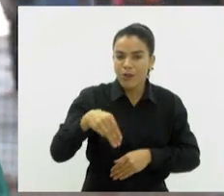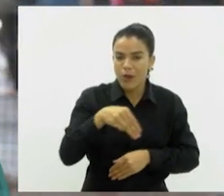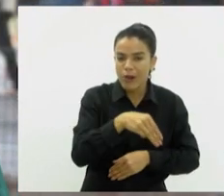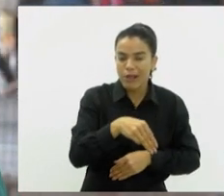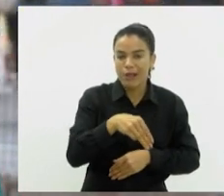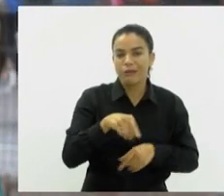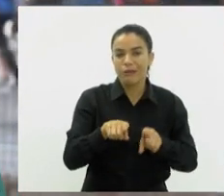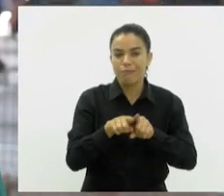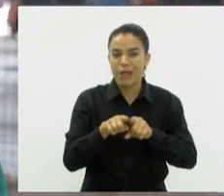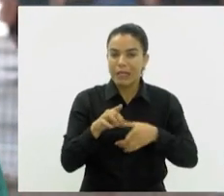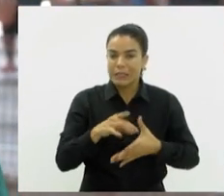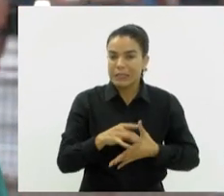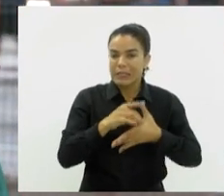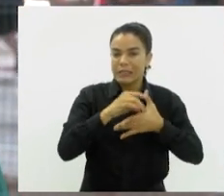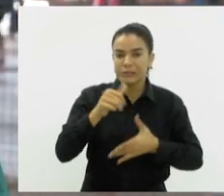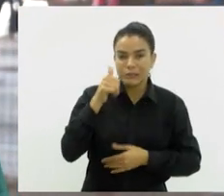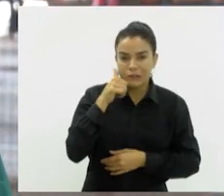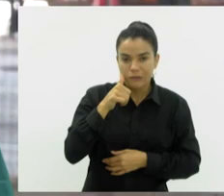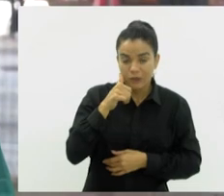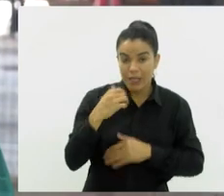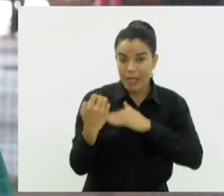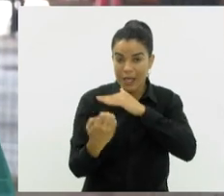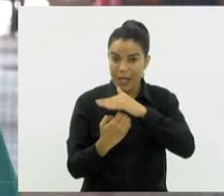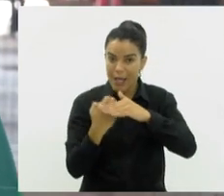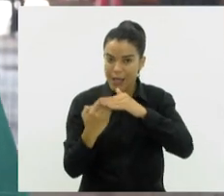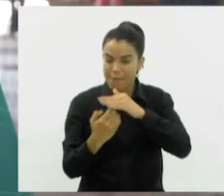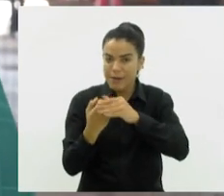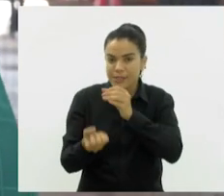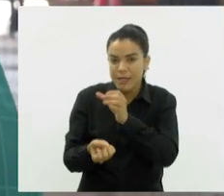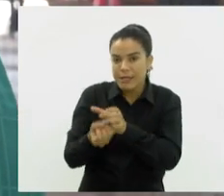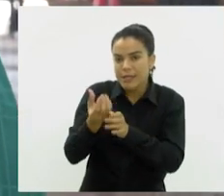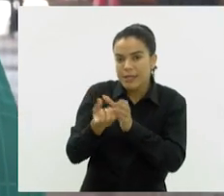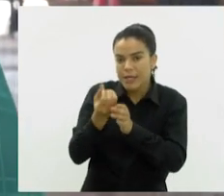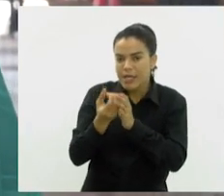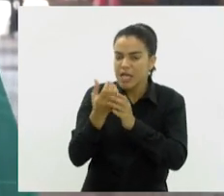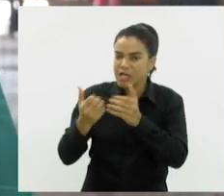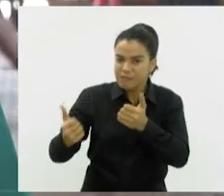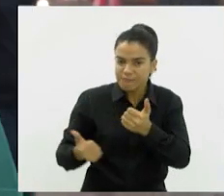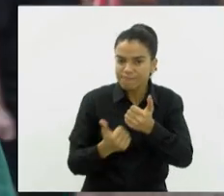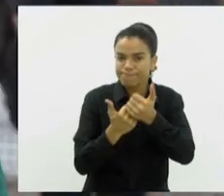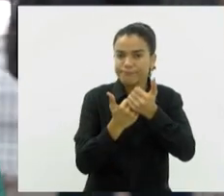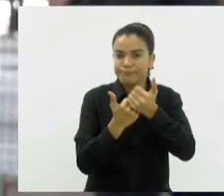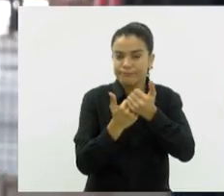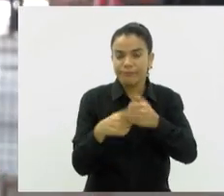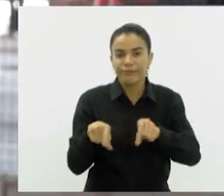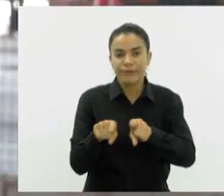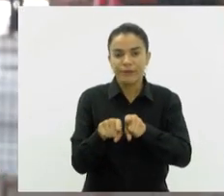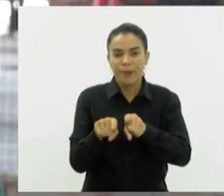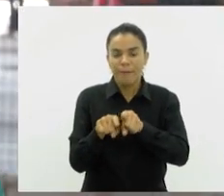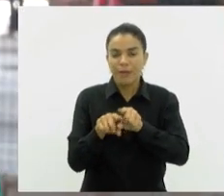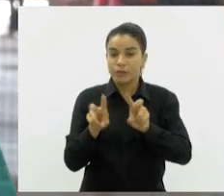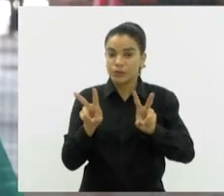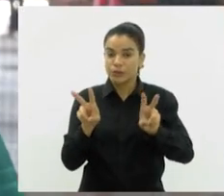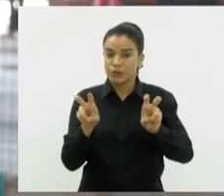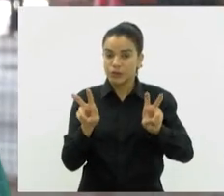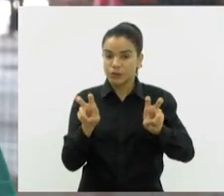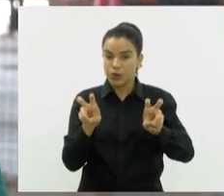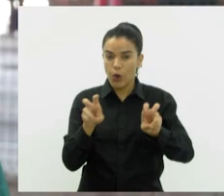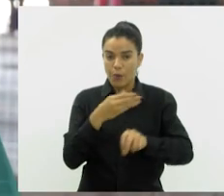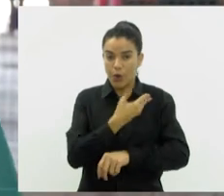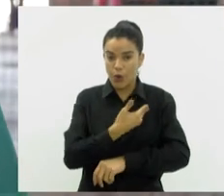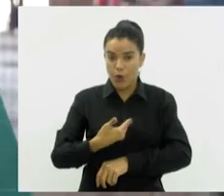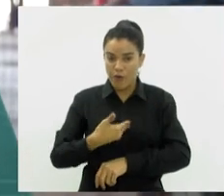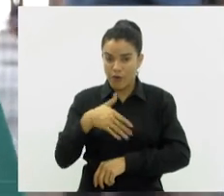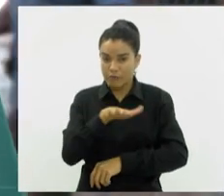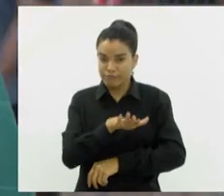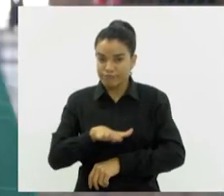Feminina as empresas implementando isso elas vão fortalecer eh em relação a governo em